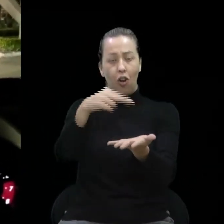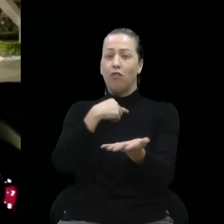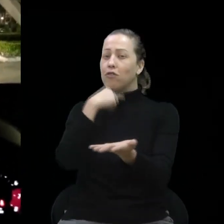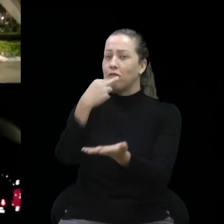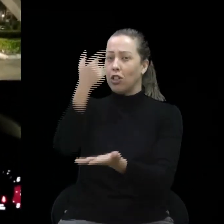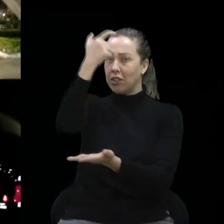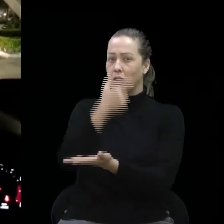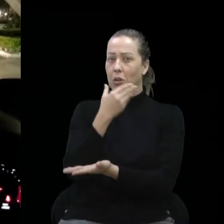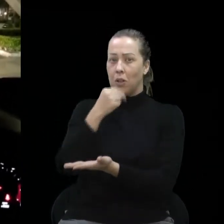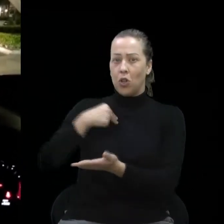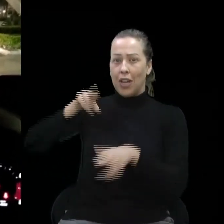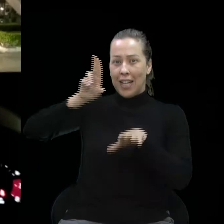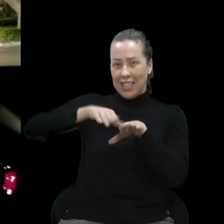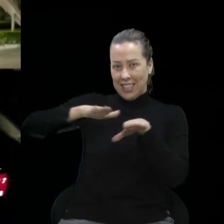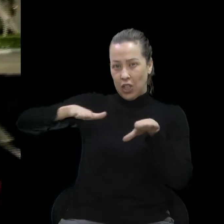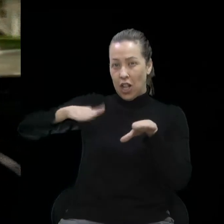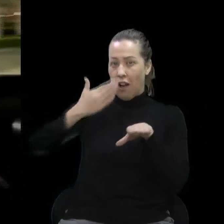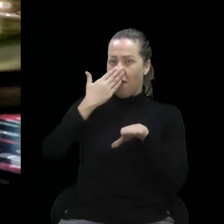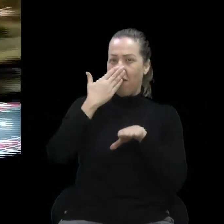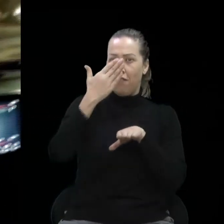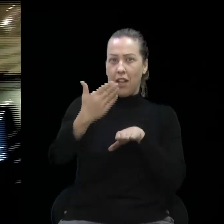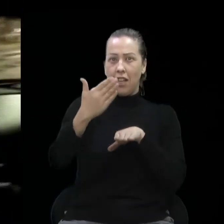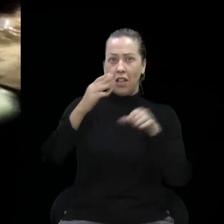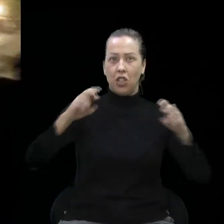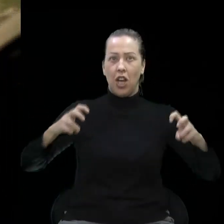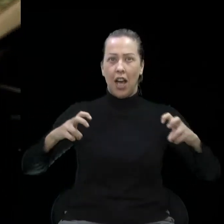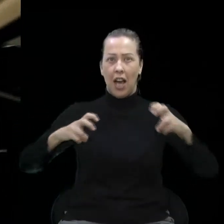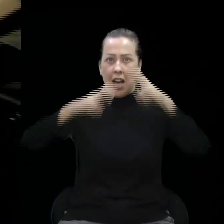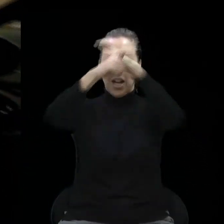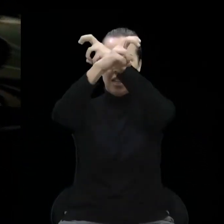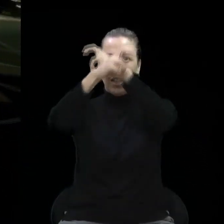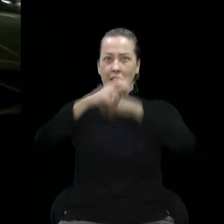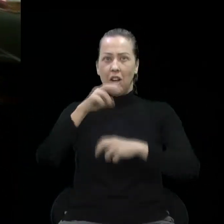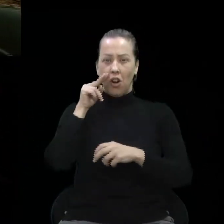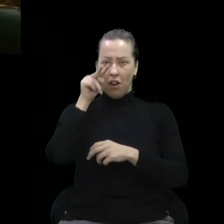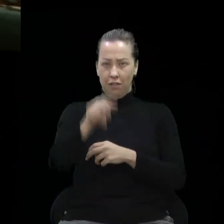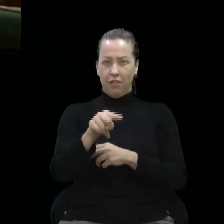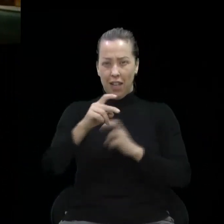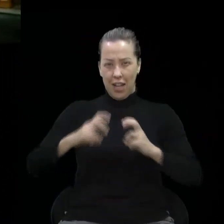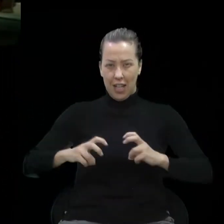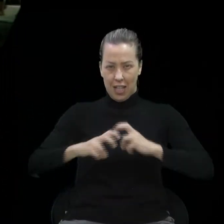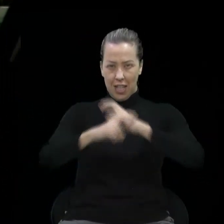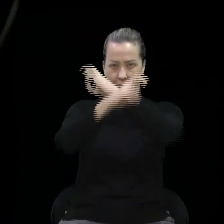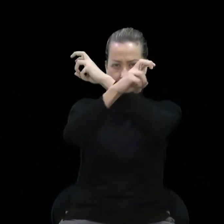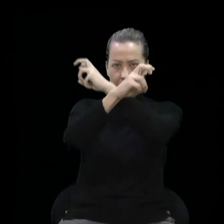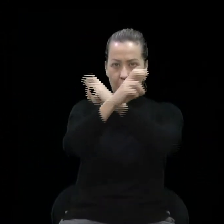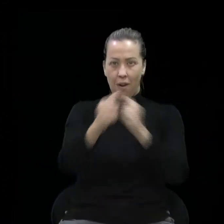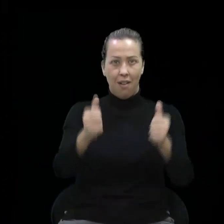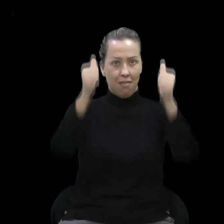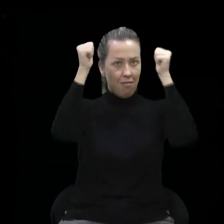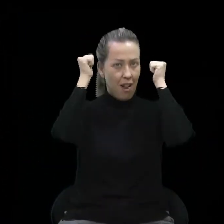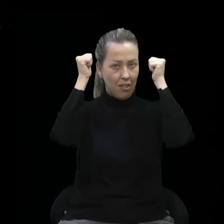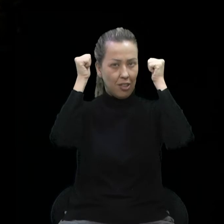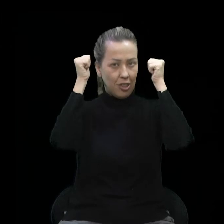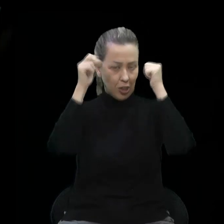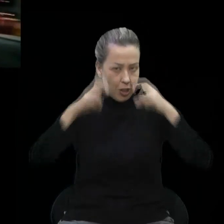tô estacionado em frente à catedral. Vocês podem ver a catedral aqui atrás de mim.